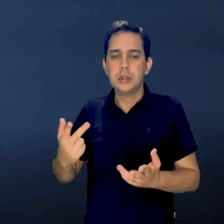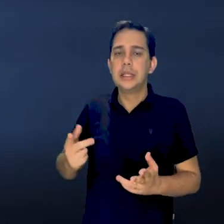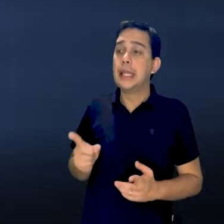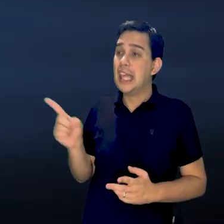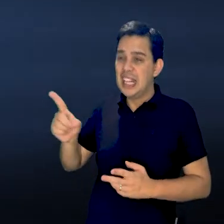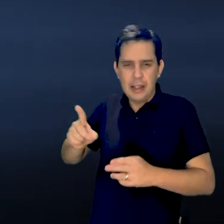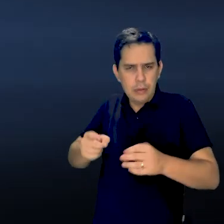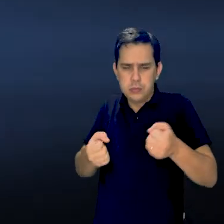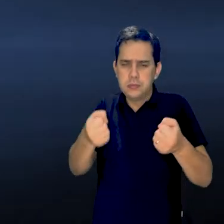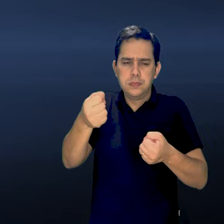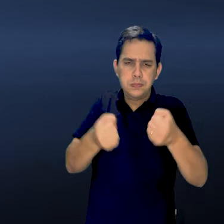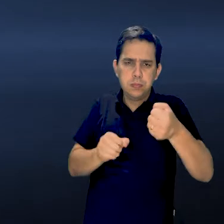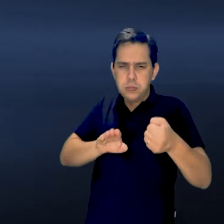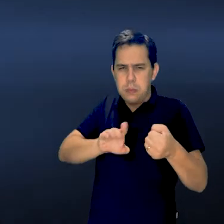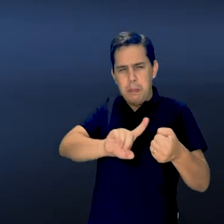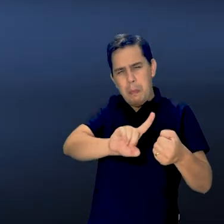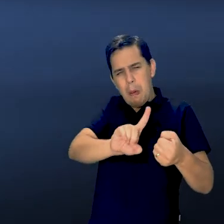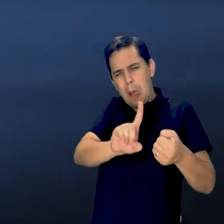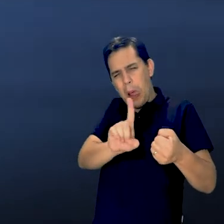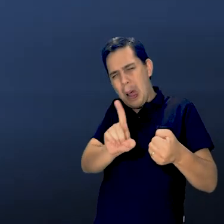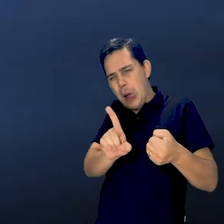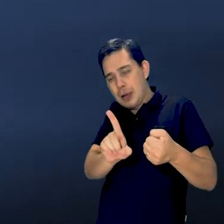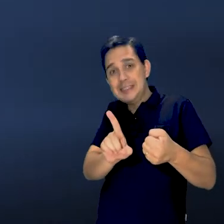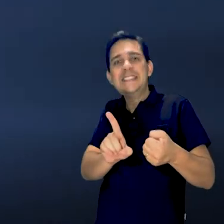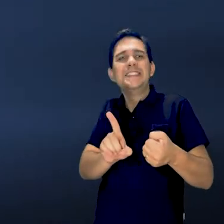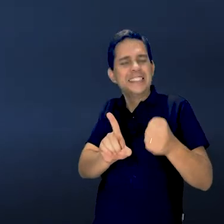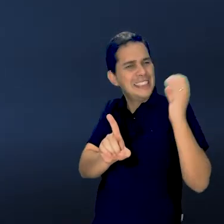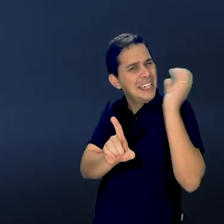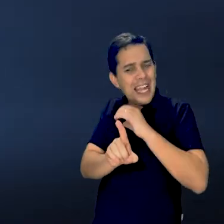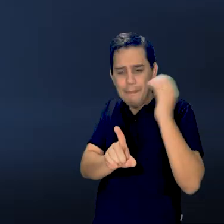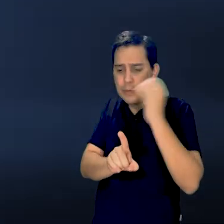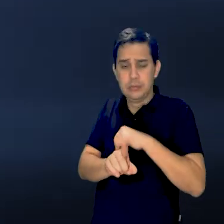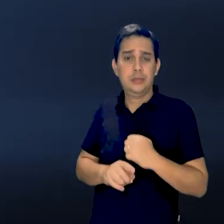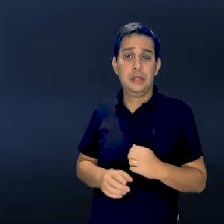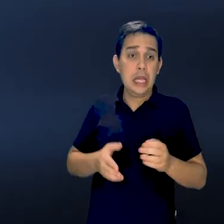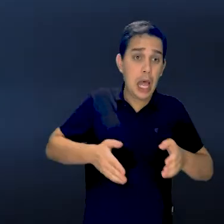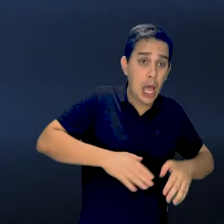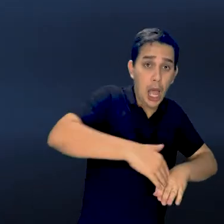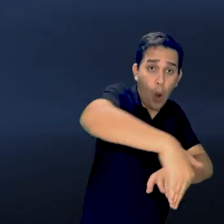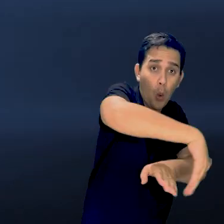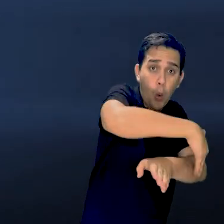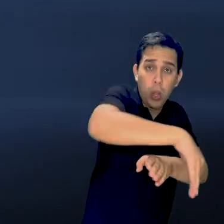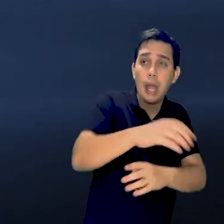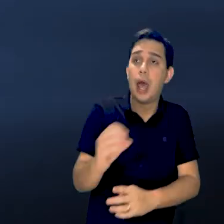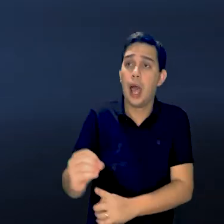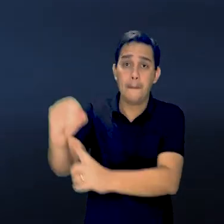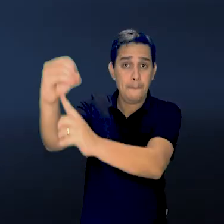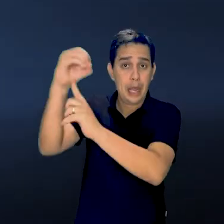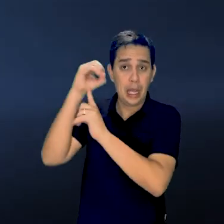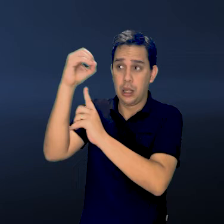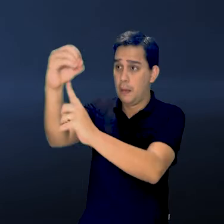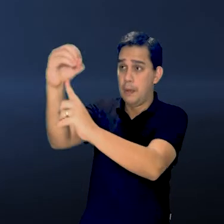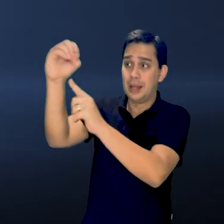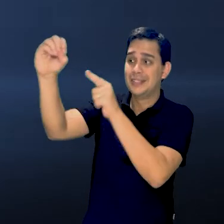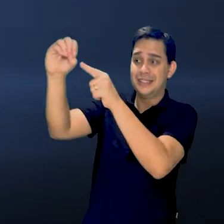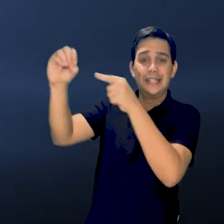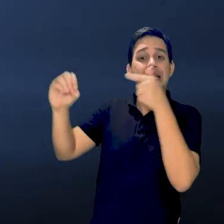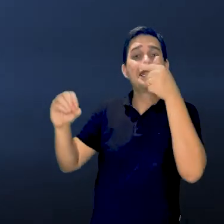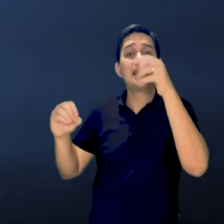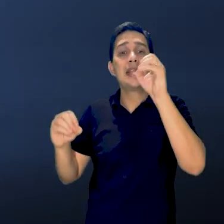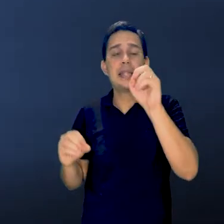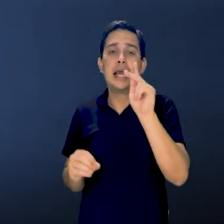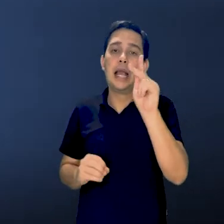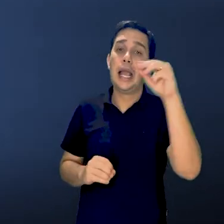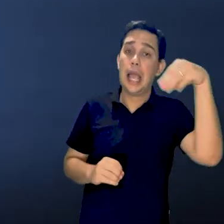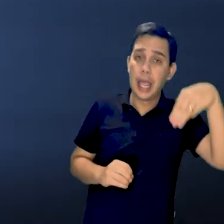A via permitia uma velocidade de 70 km por hora e o jogador trafegava